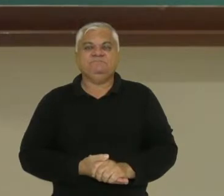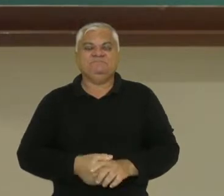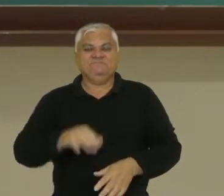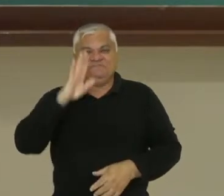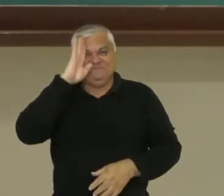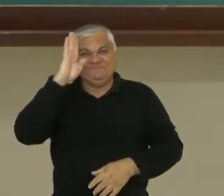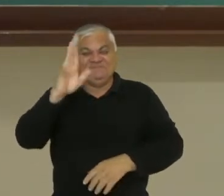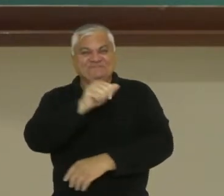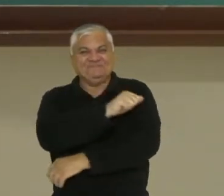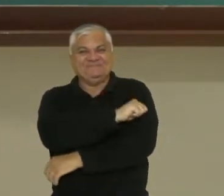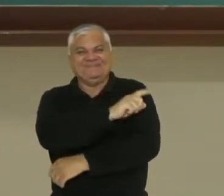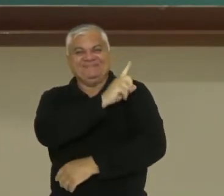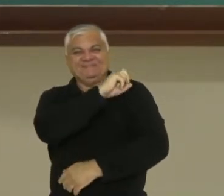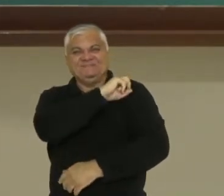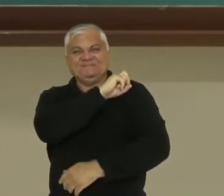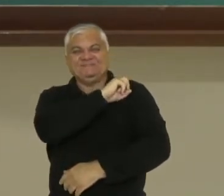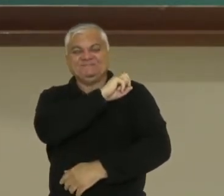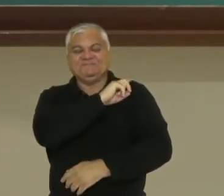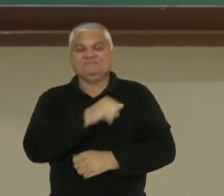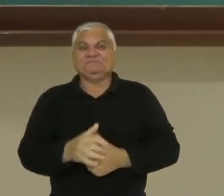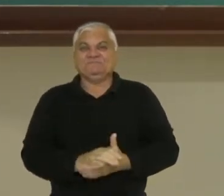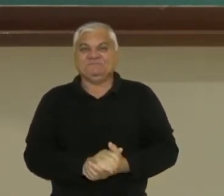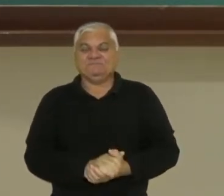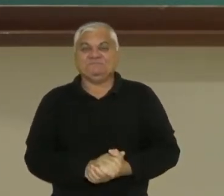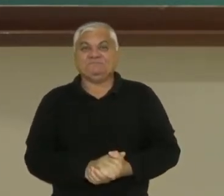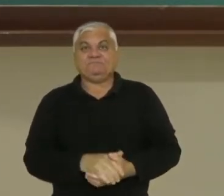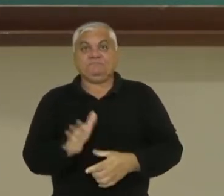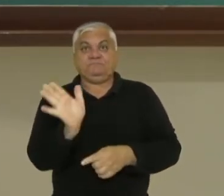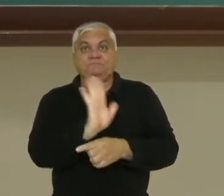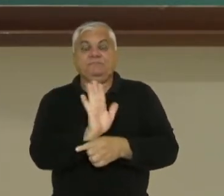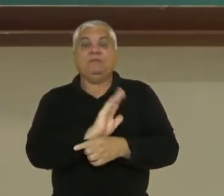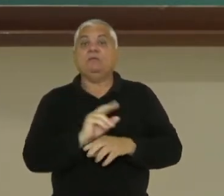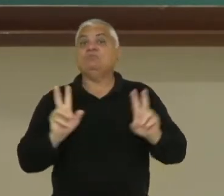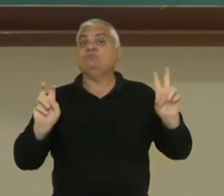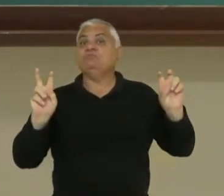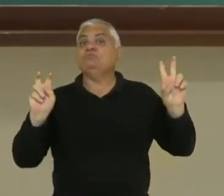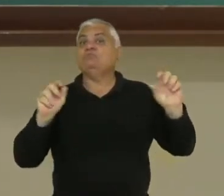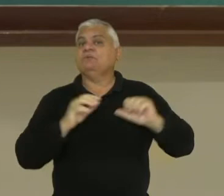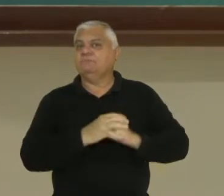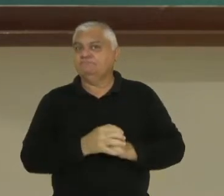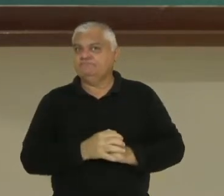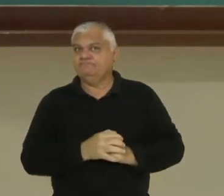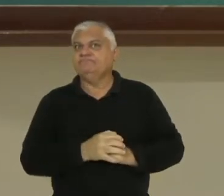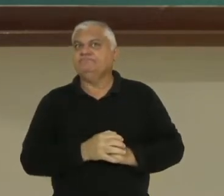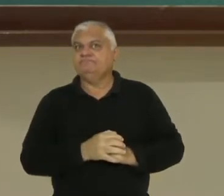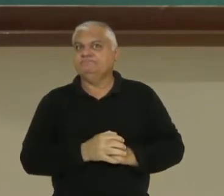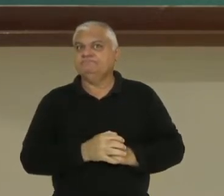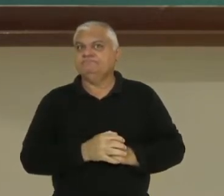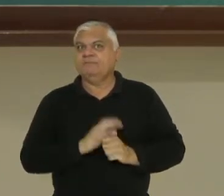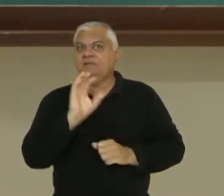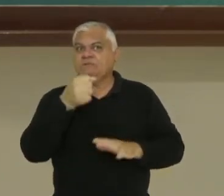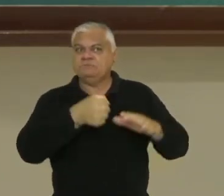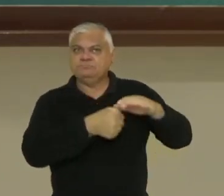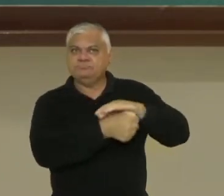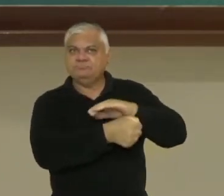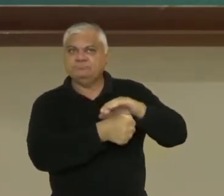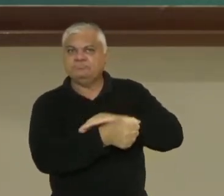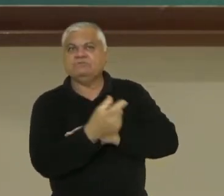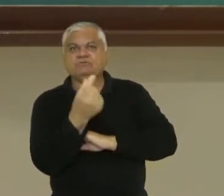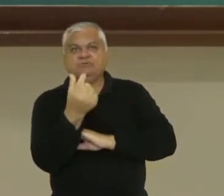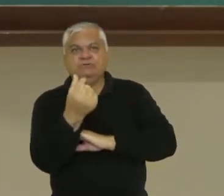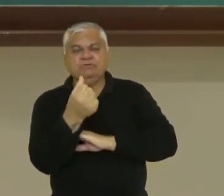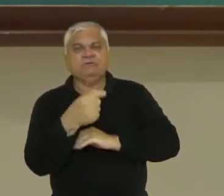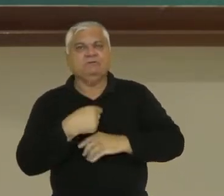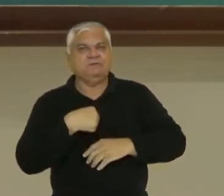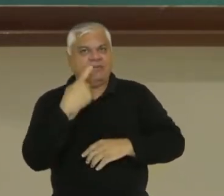Olá, estudantes da primeira série do ensino médio. Nesse vídeo a gente vai conversar sobre investimentos, um assunto